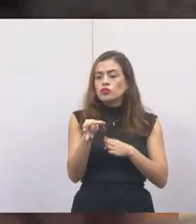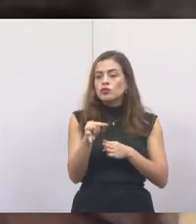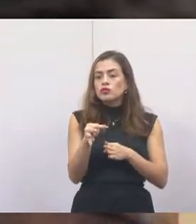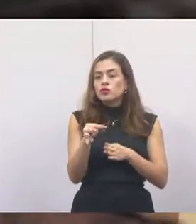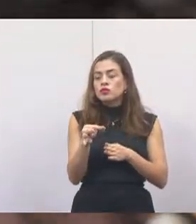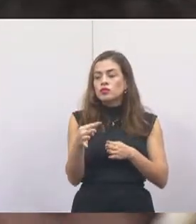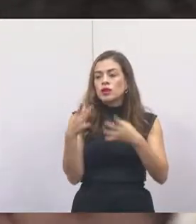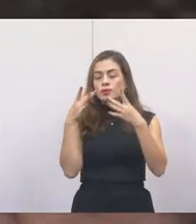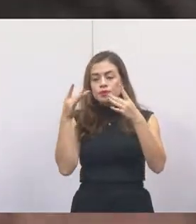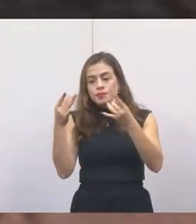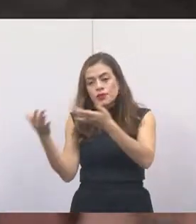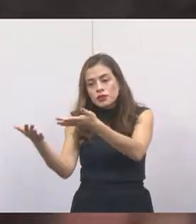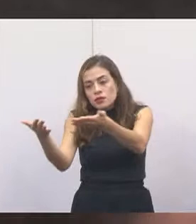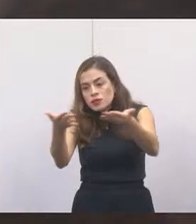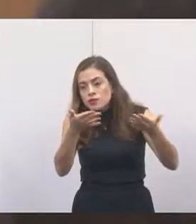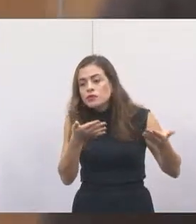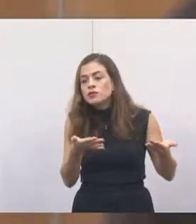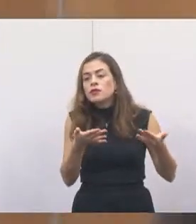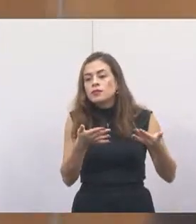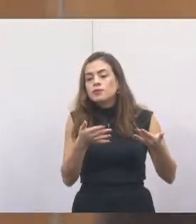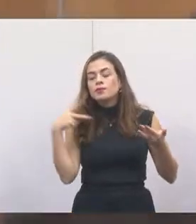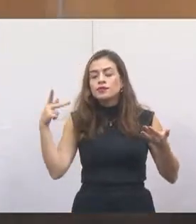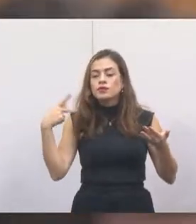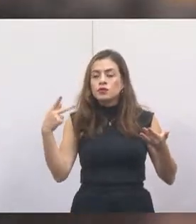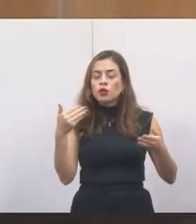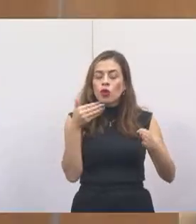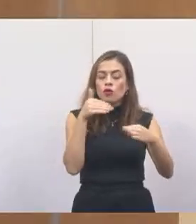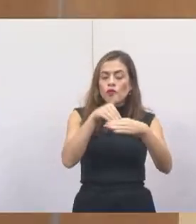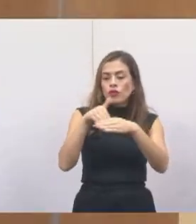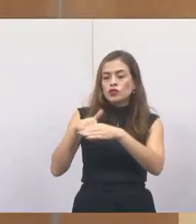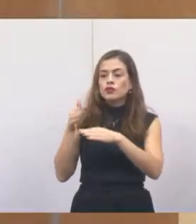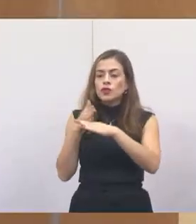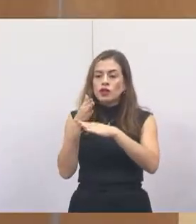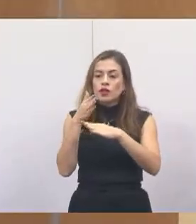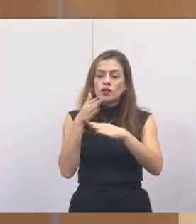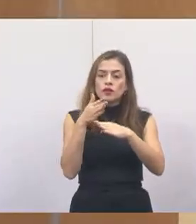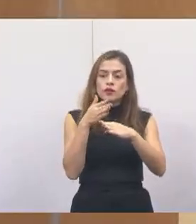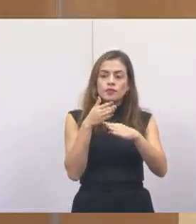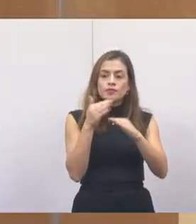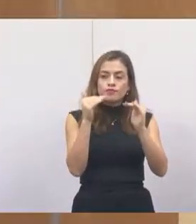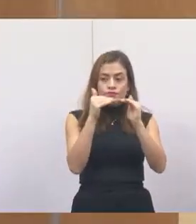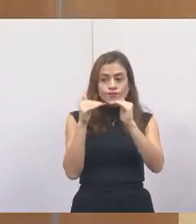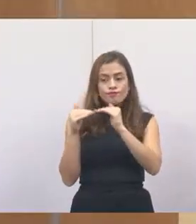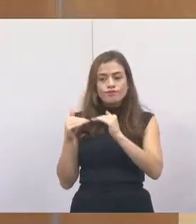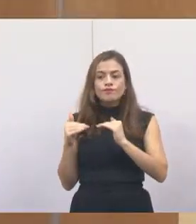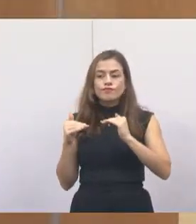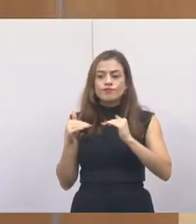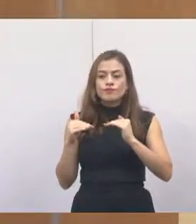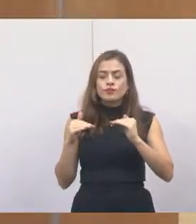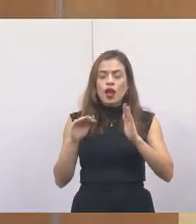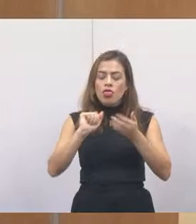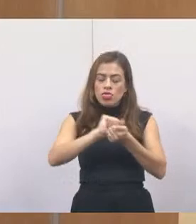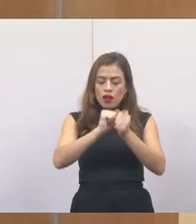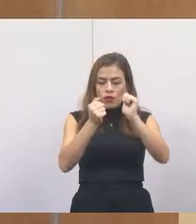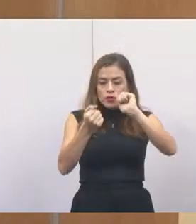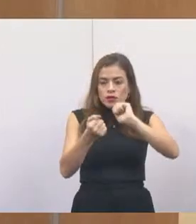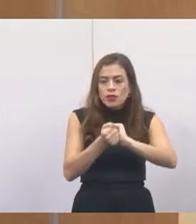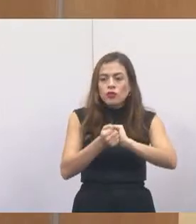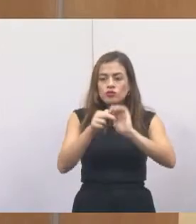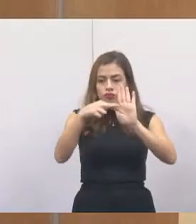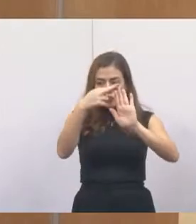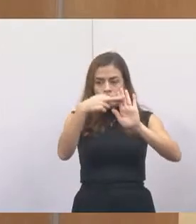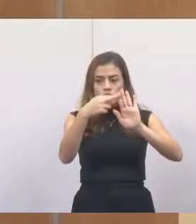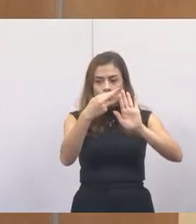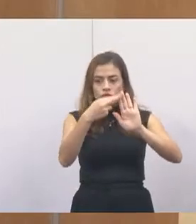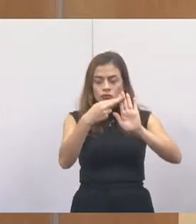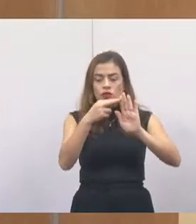está a apreciação para que os novos vereadores votem favorável a essa resolução, que é uma adequação, né, sendo feita